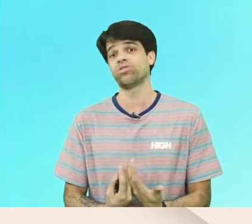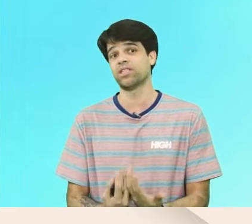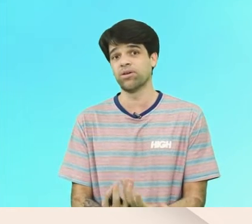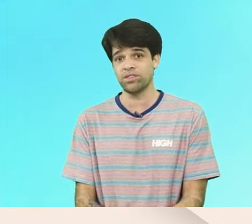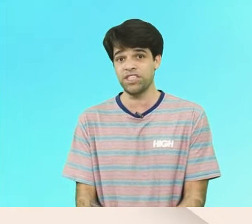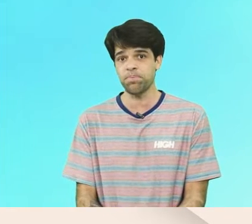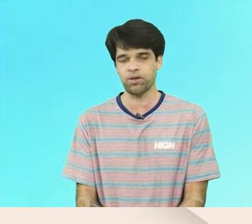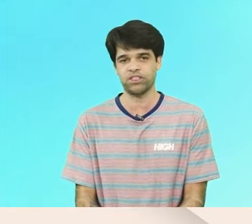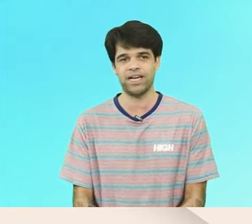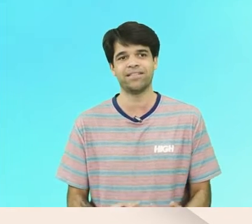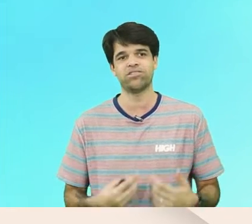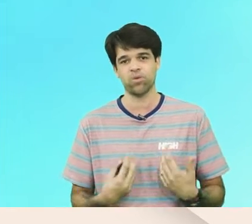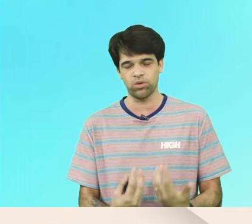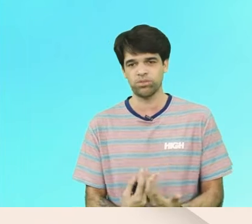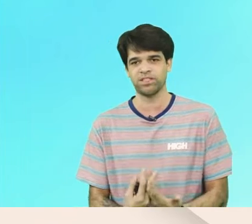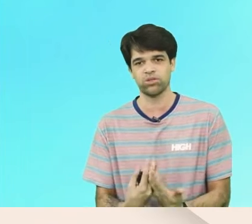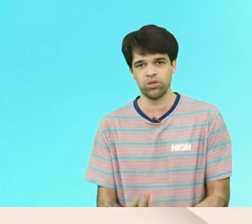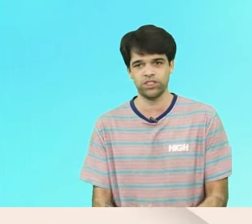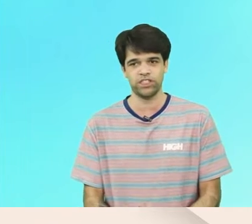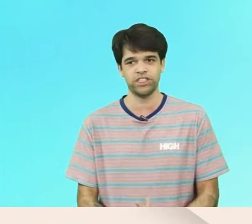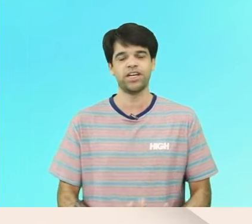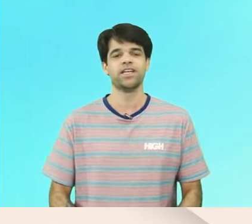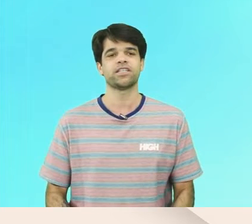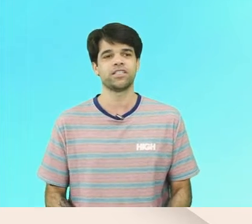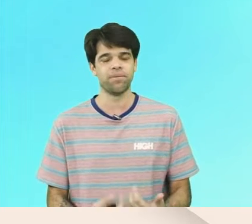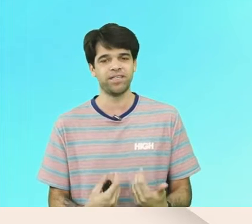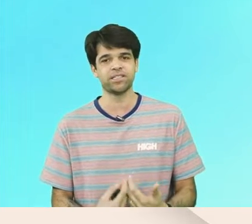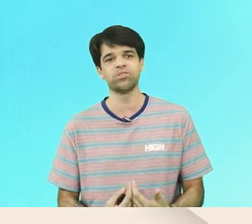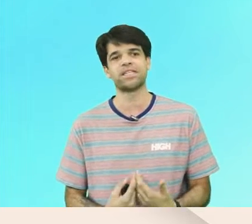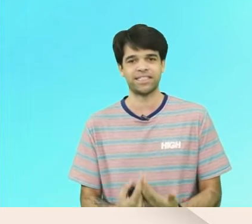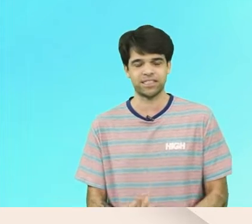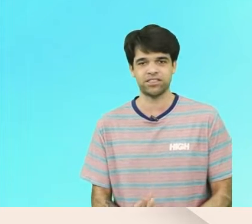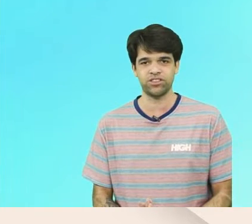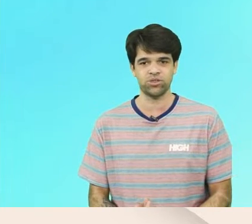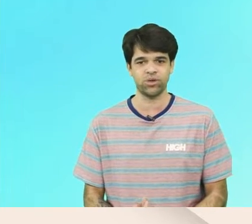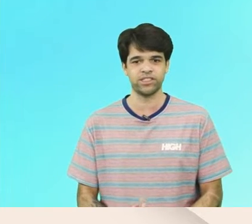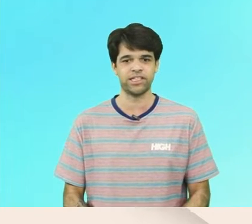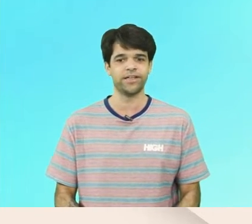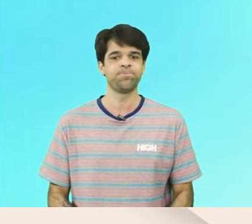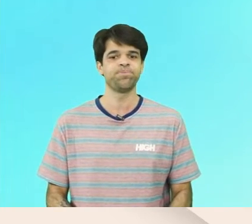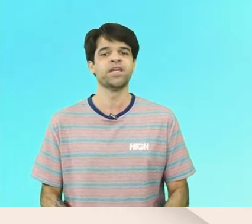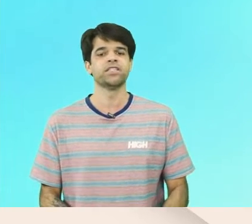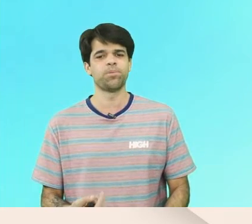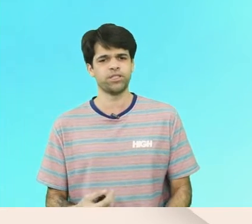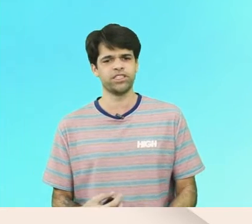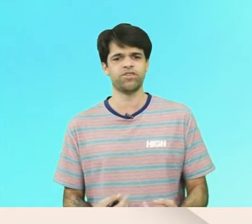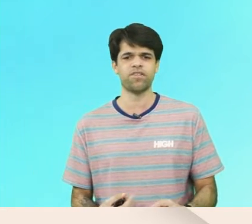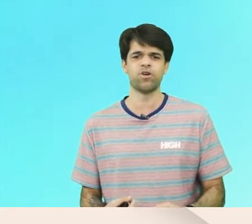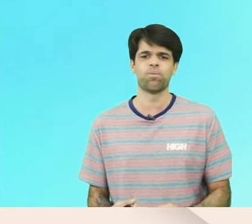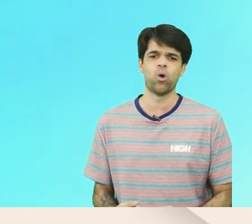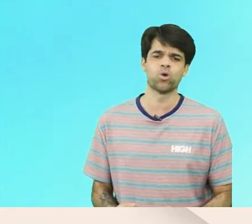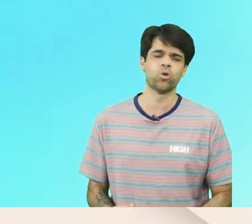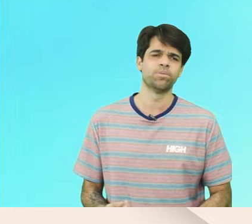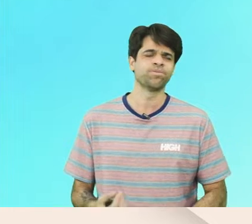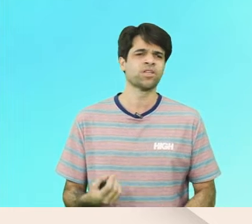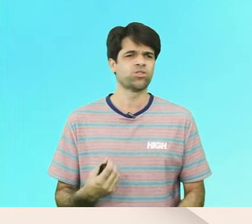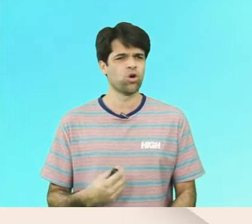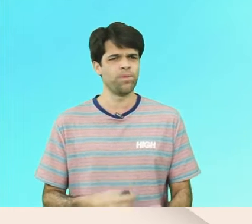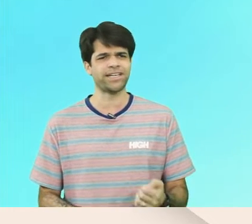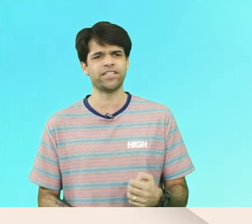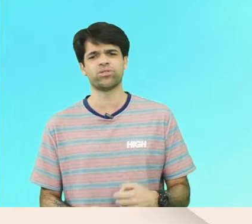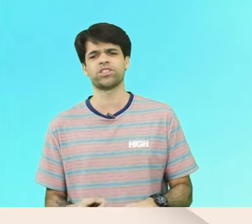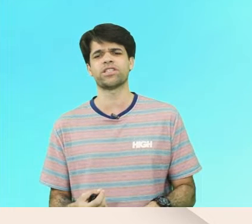de construção de projetos e algumas metodologias que também são interessantes a gente conhecer. Depois a gente vai ver um